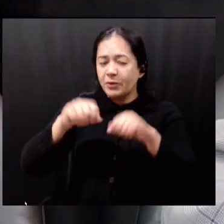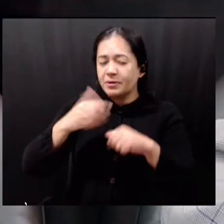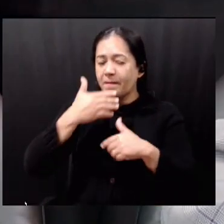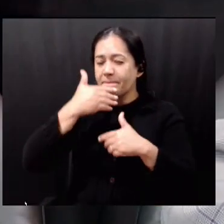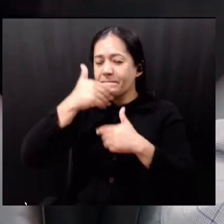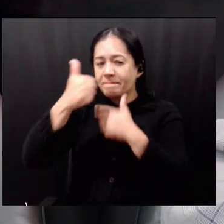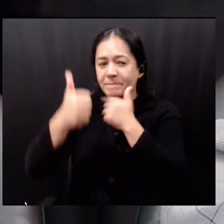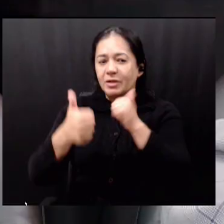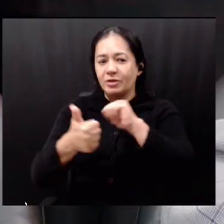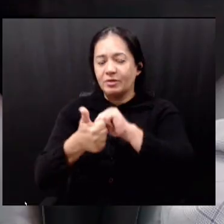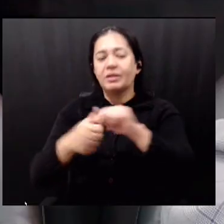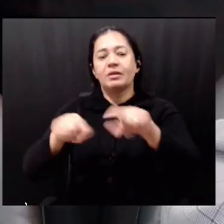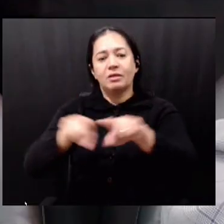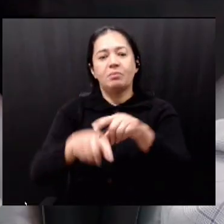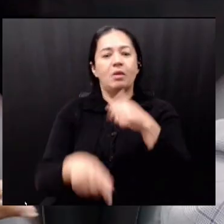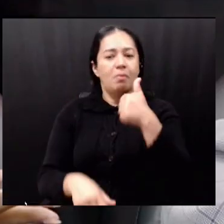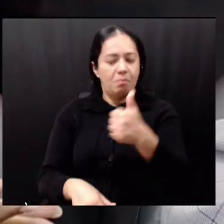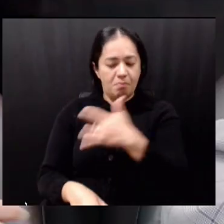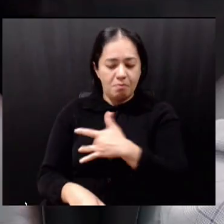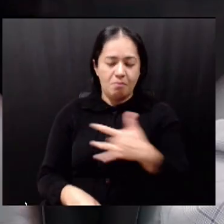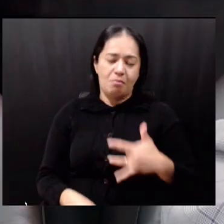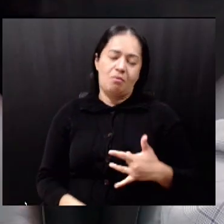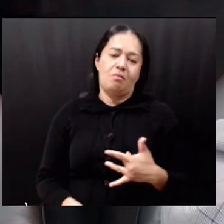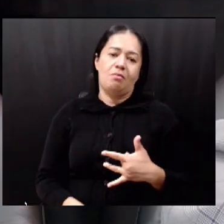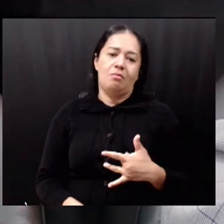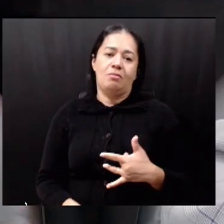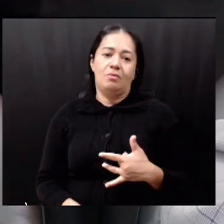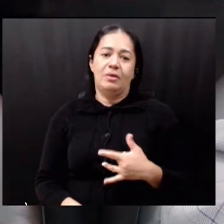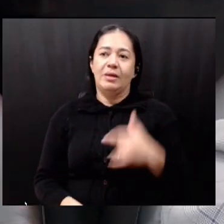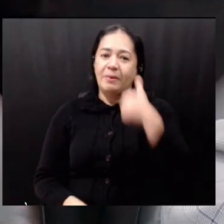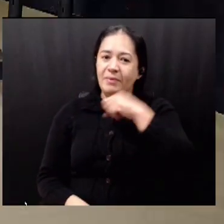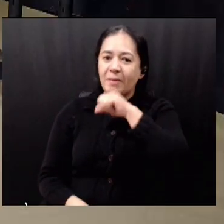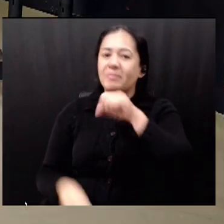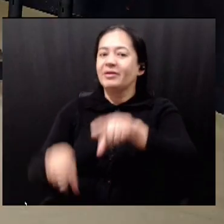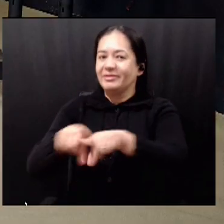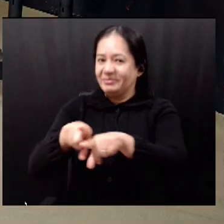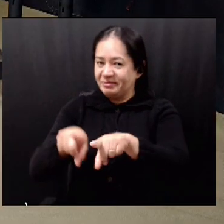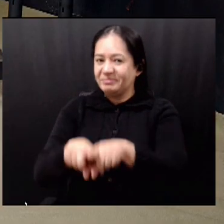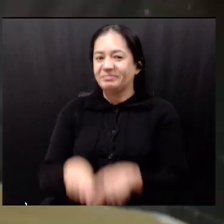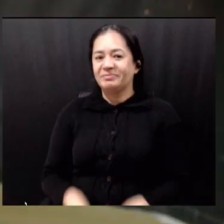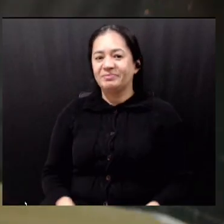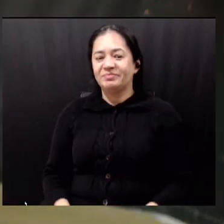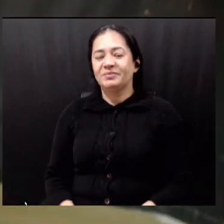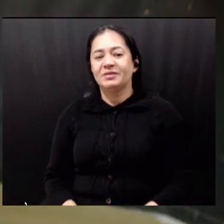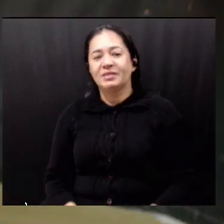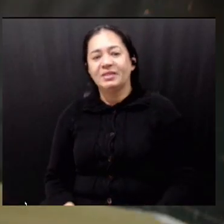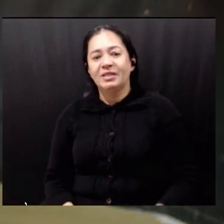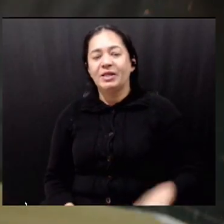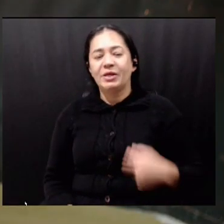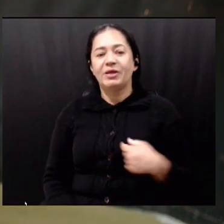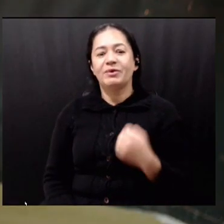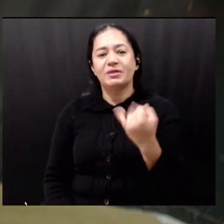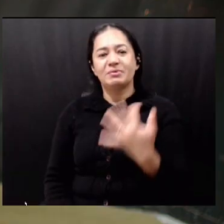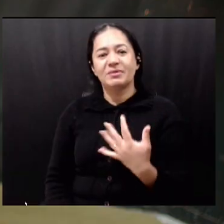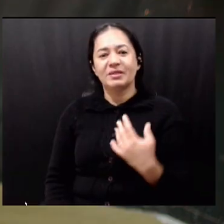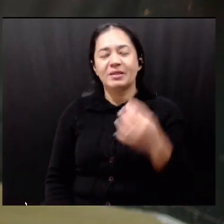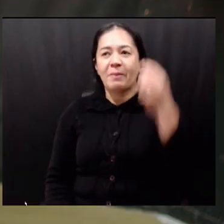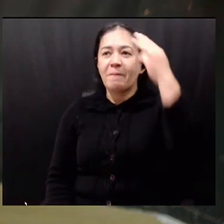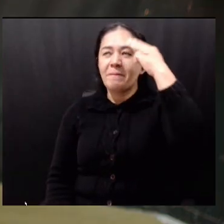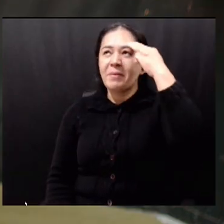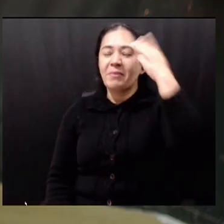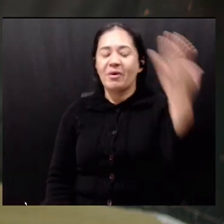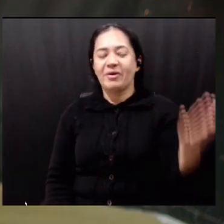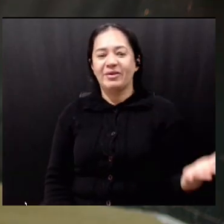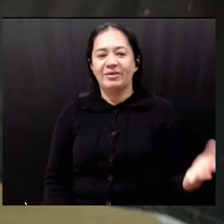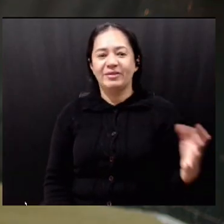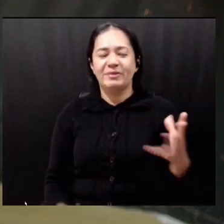vai ser muito saudável pra criança. E pra mãe também, né? Claro. E olha só, gente, eu falando aqui, memórias, né? Memórias, gente, isso é